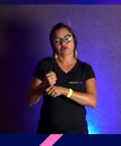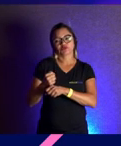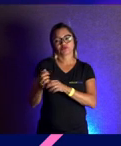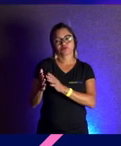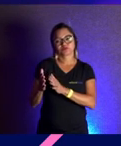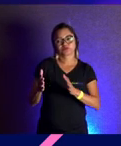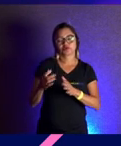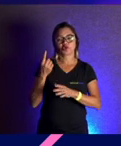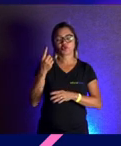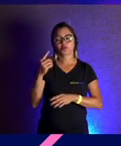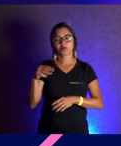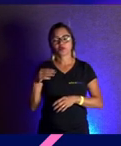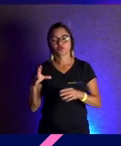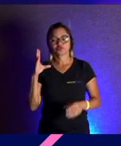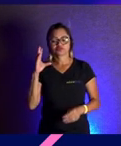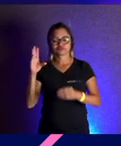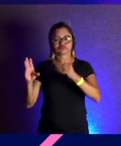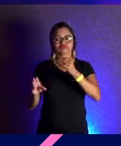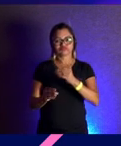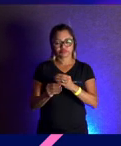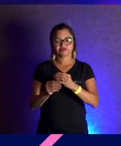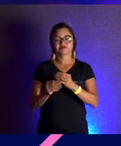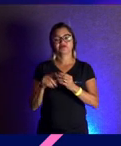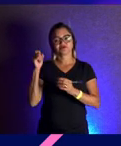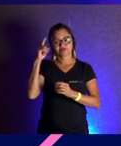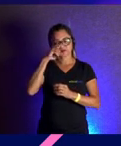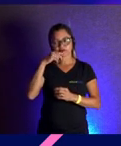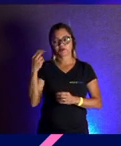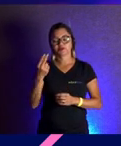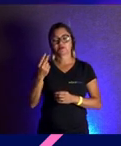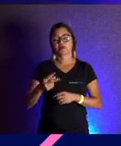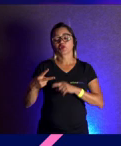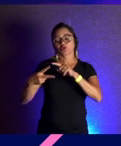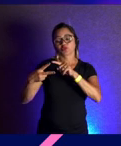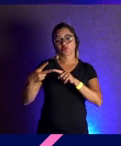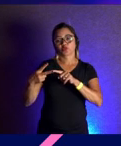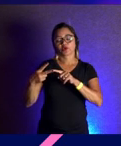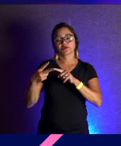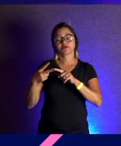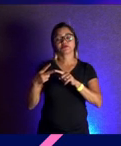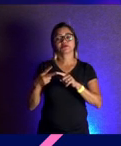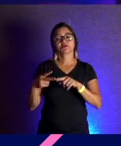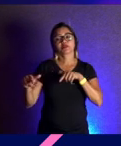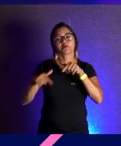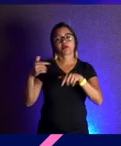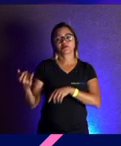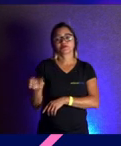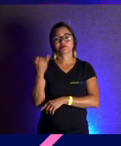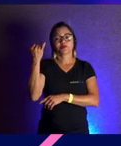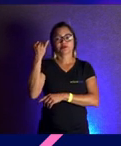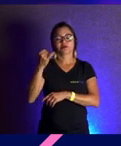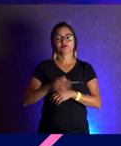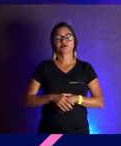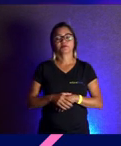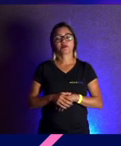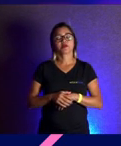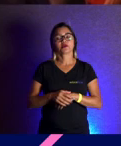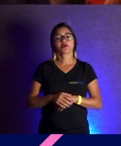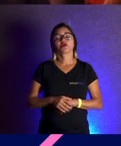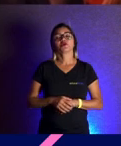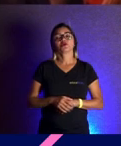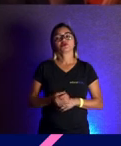das coisas que eu acho que podem ser relevantes para a gente aqui, no construir jornalismo de dados.